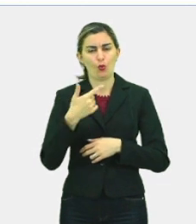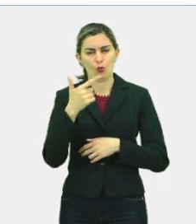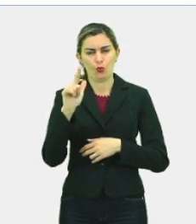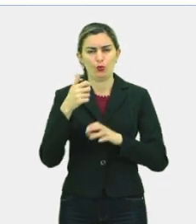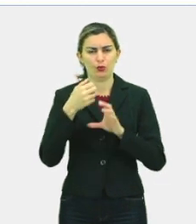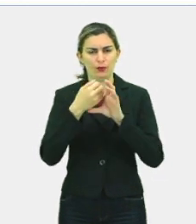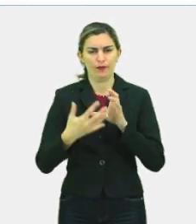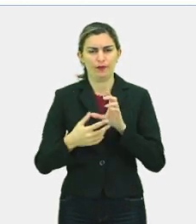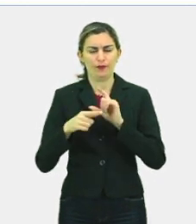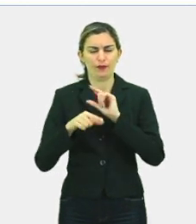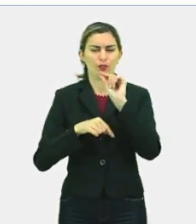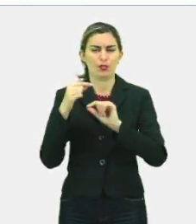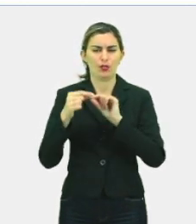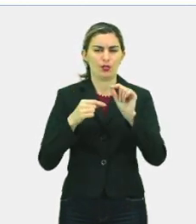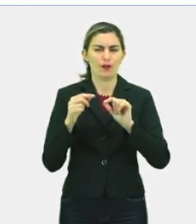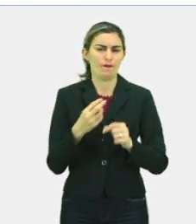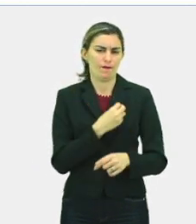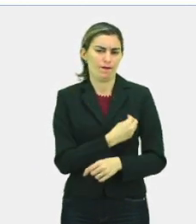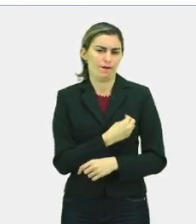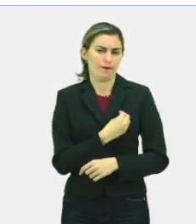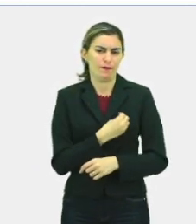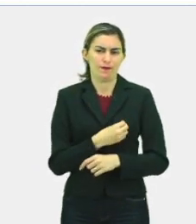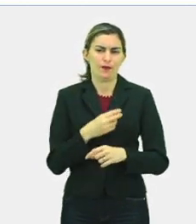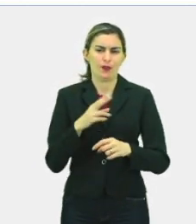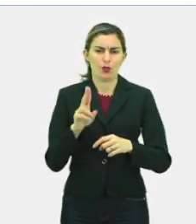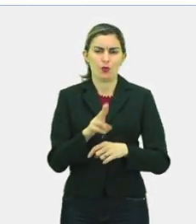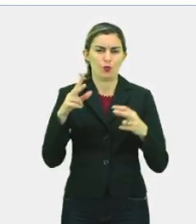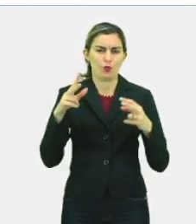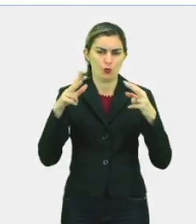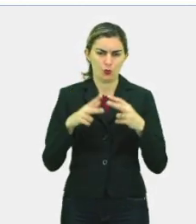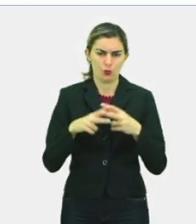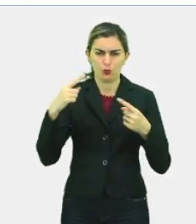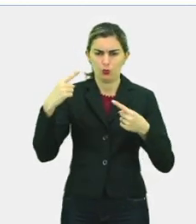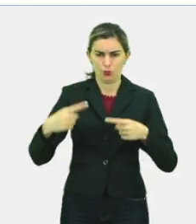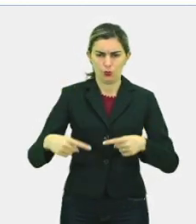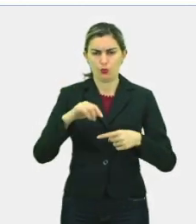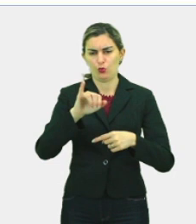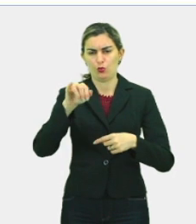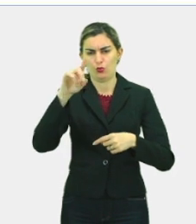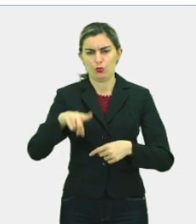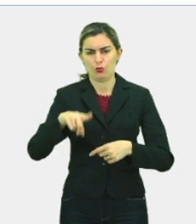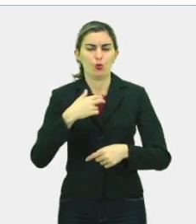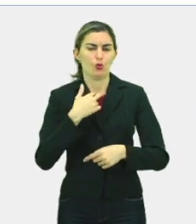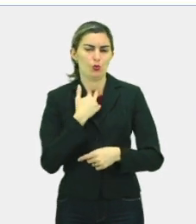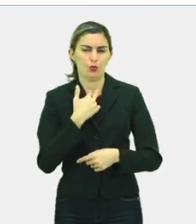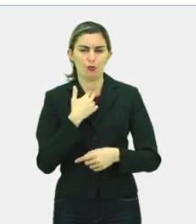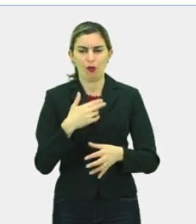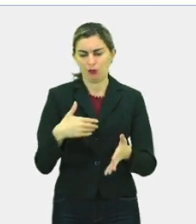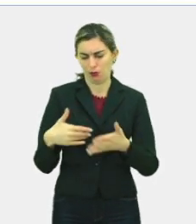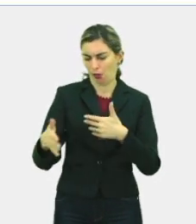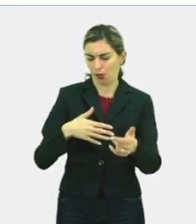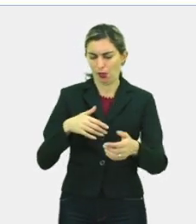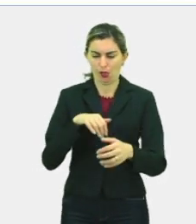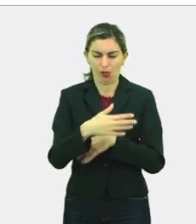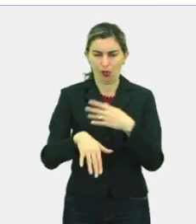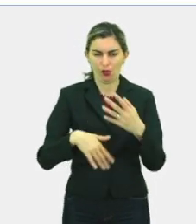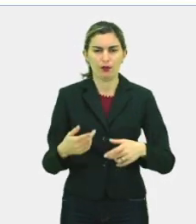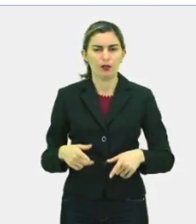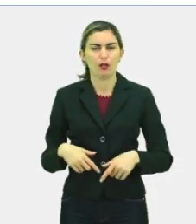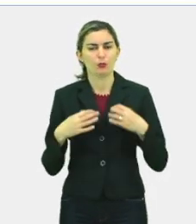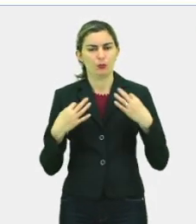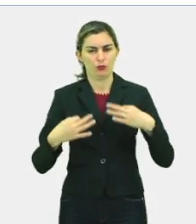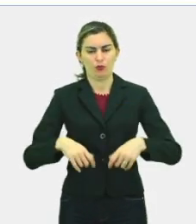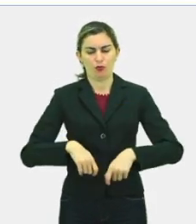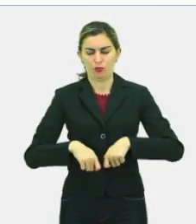outra caracterização é que ao iniciar e finalizar a luta, o judogi não pode estar desarrumado.